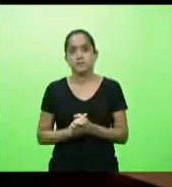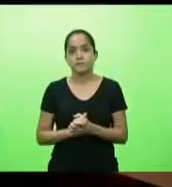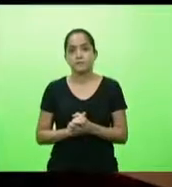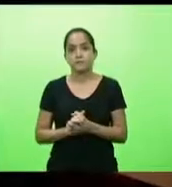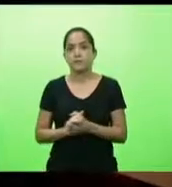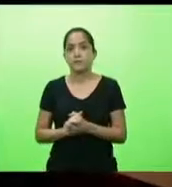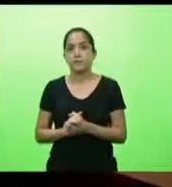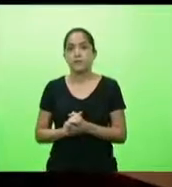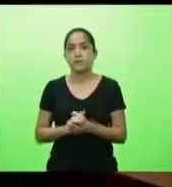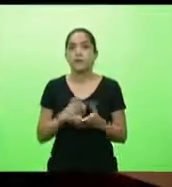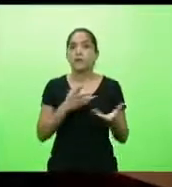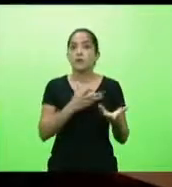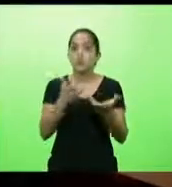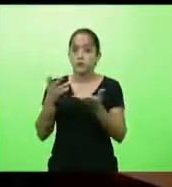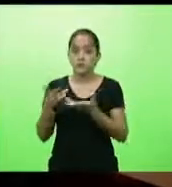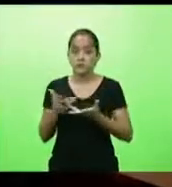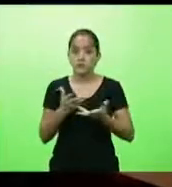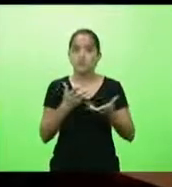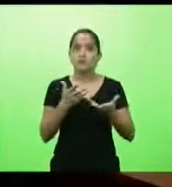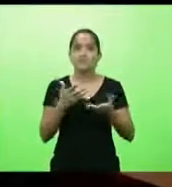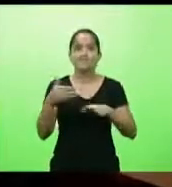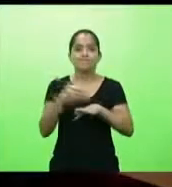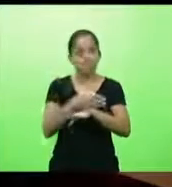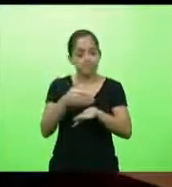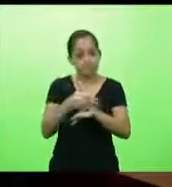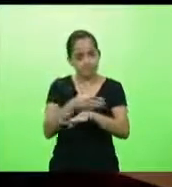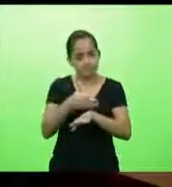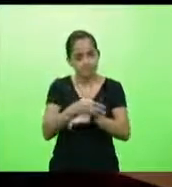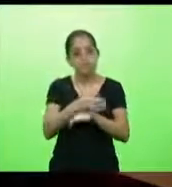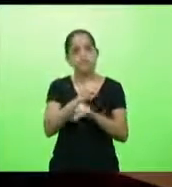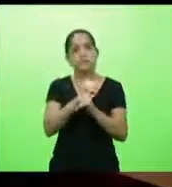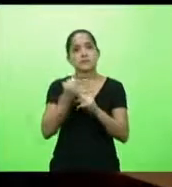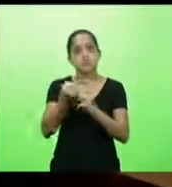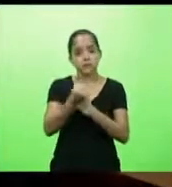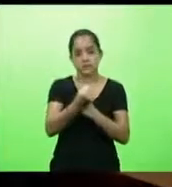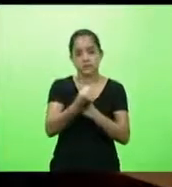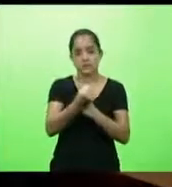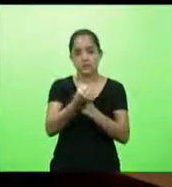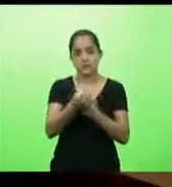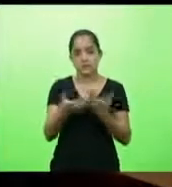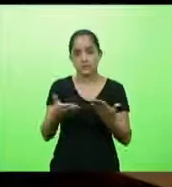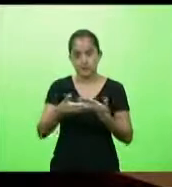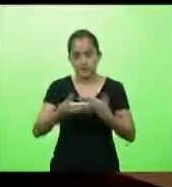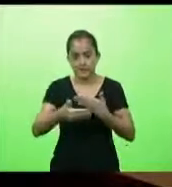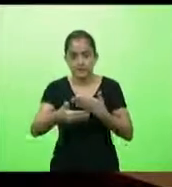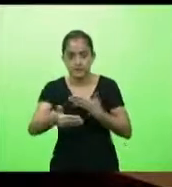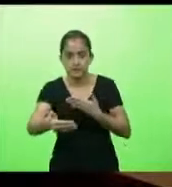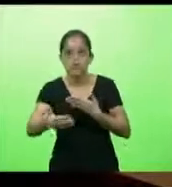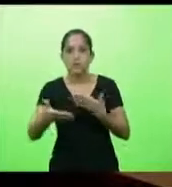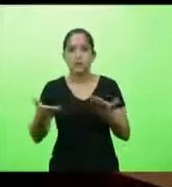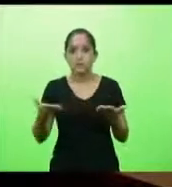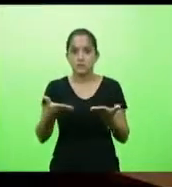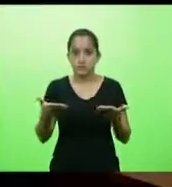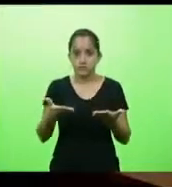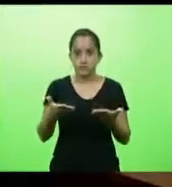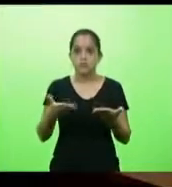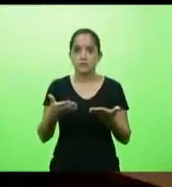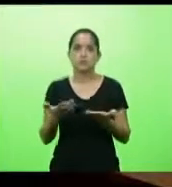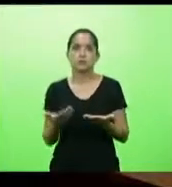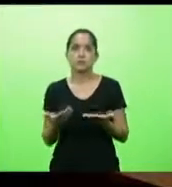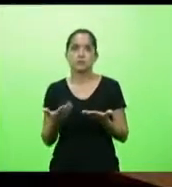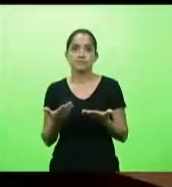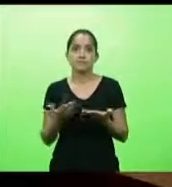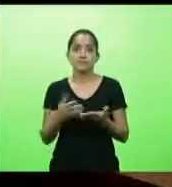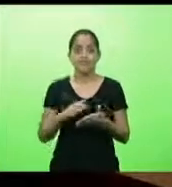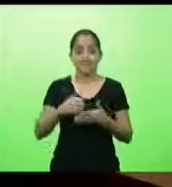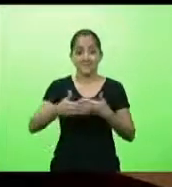uma maior participação da sociedade nesses próximos dias, para que o Estado não tenha que tomar uma